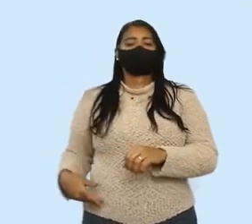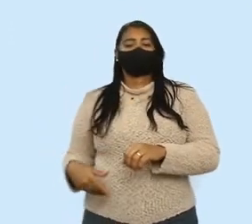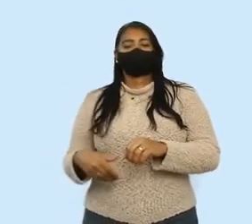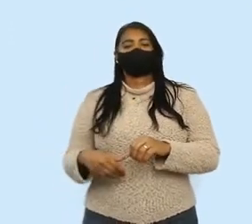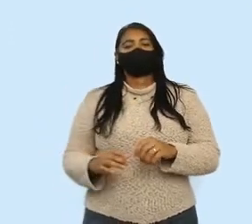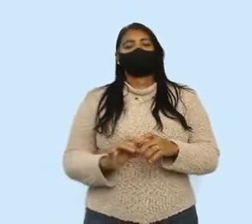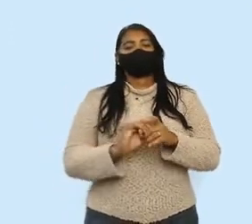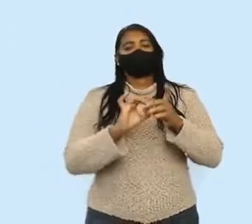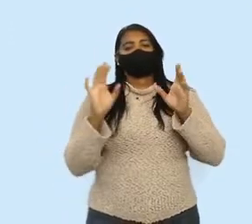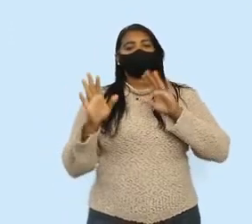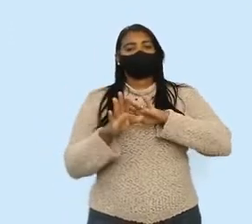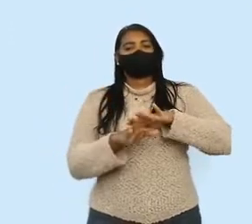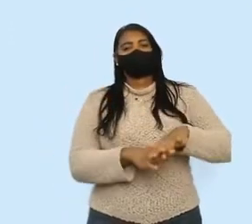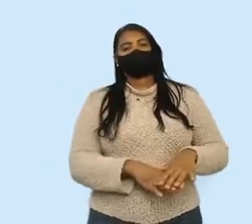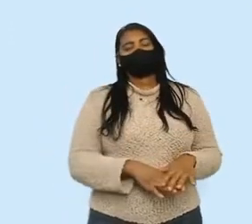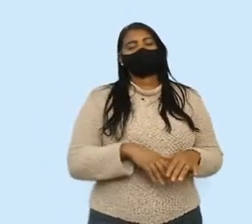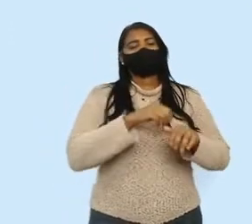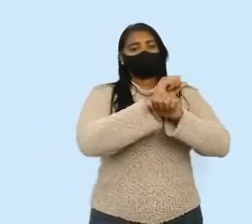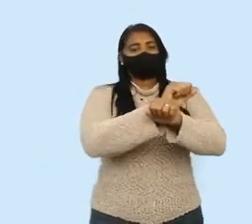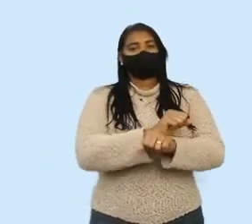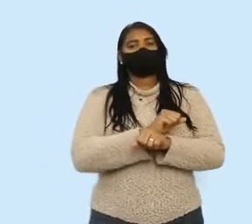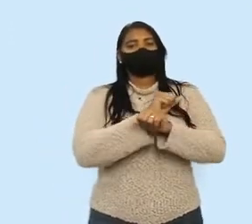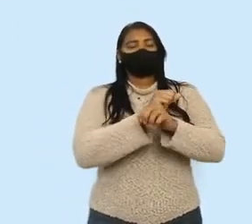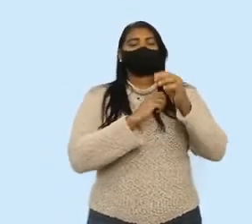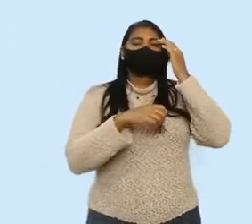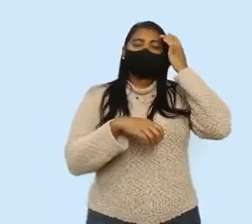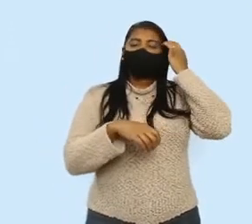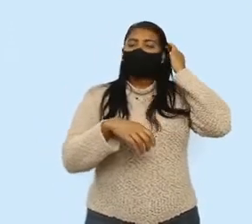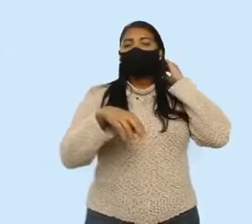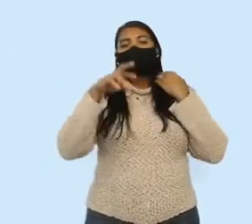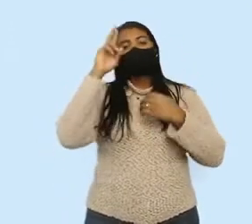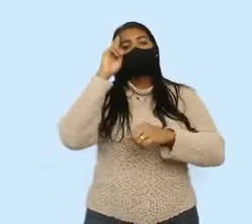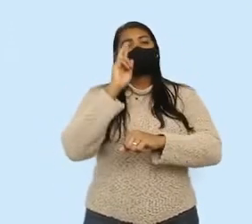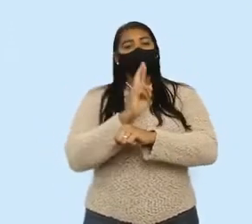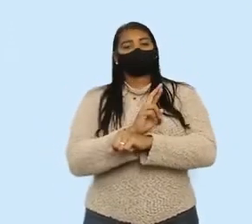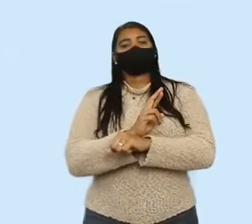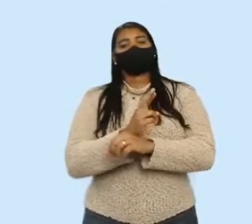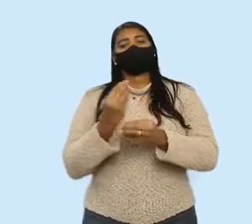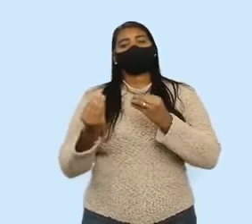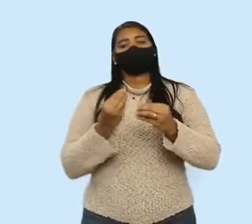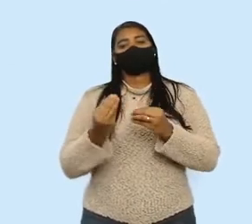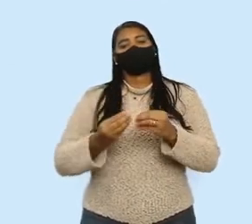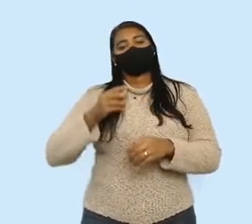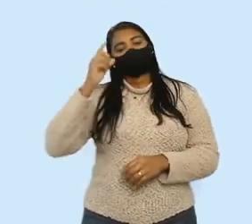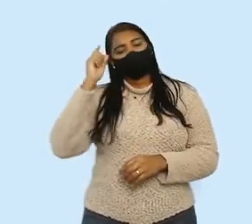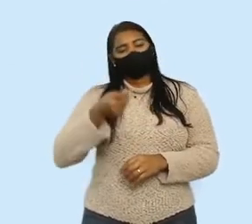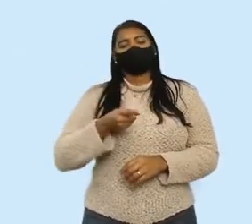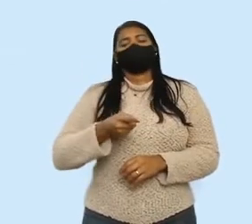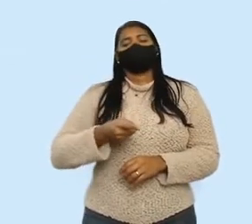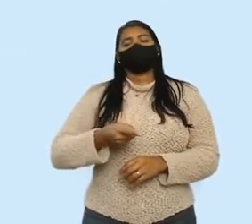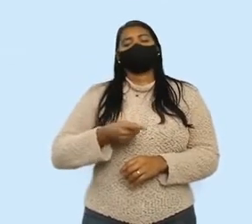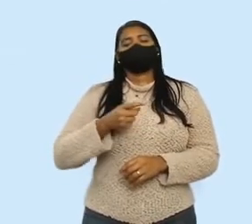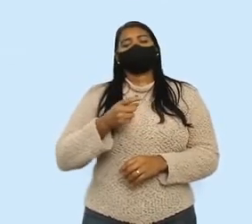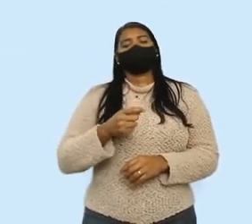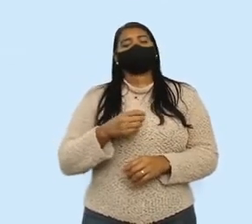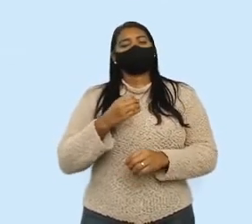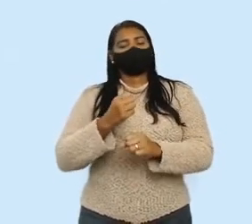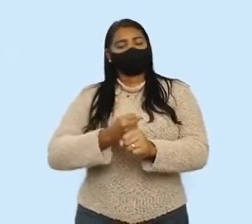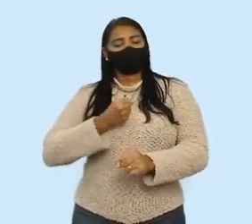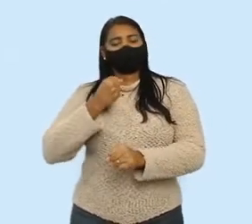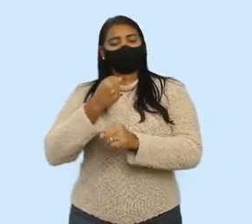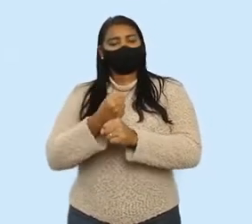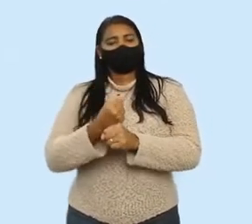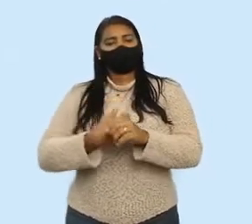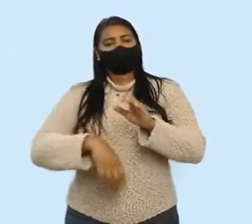ele tira da elite essa forma de controle. Então, outras formas de controle vão ser construídas principalmente